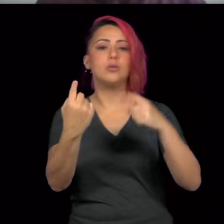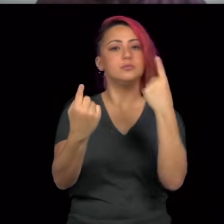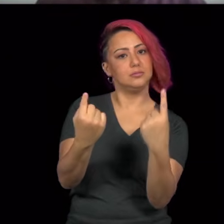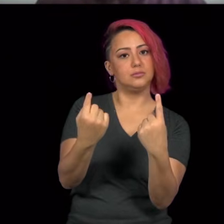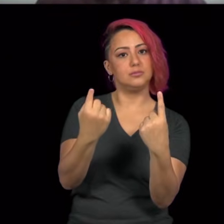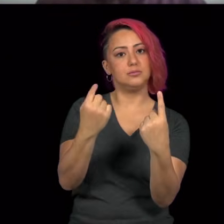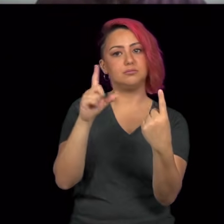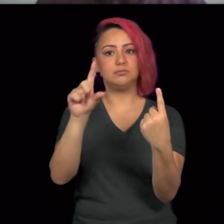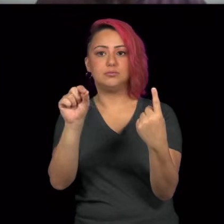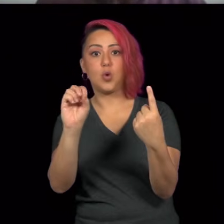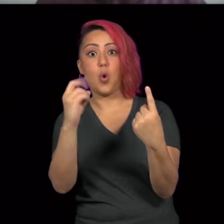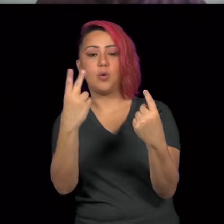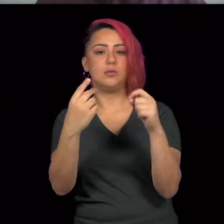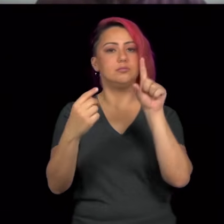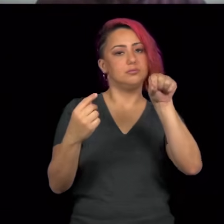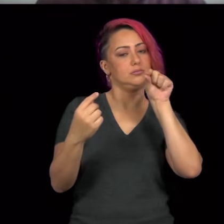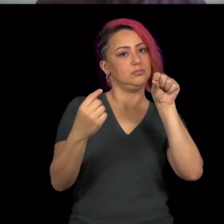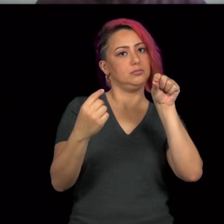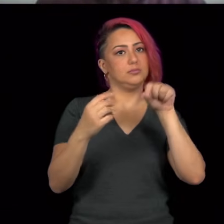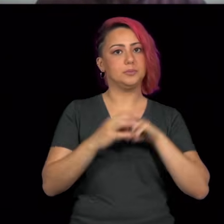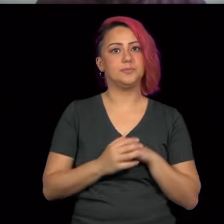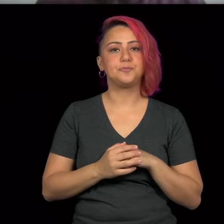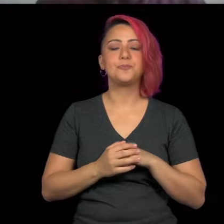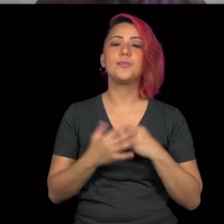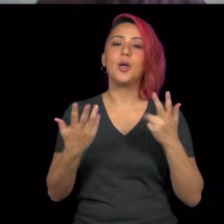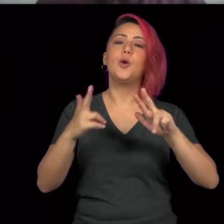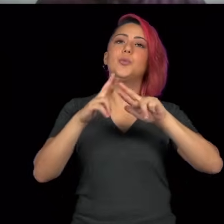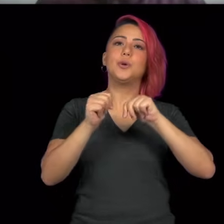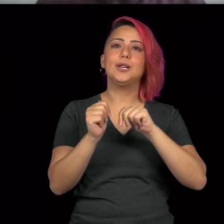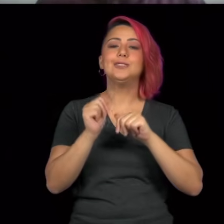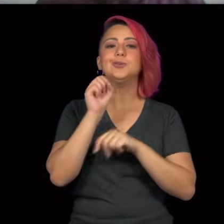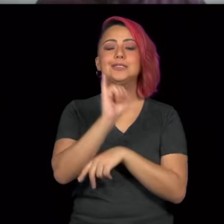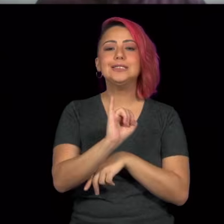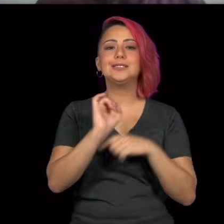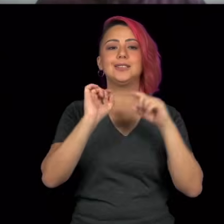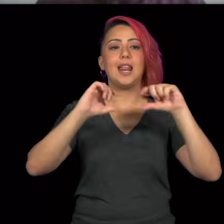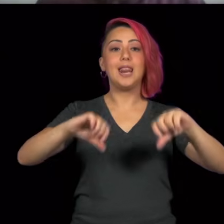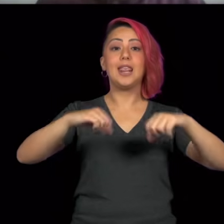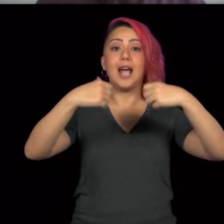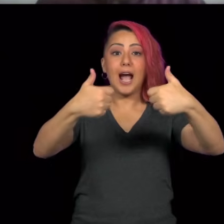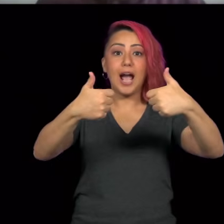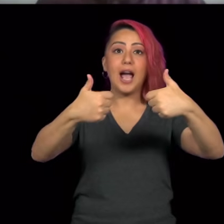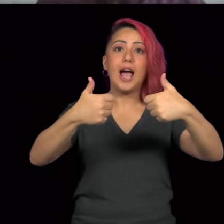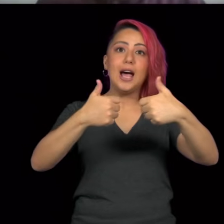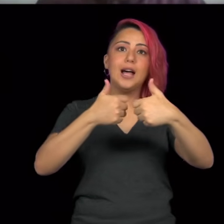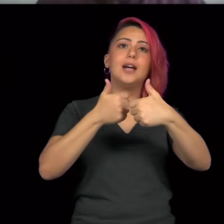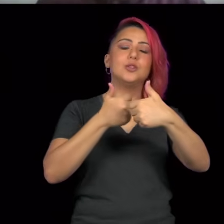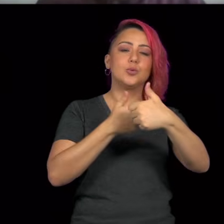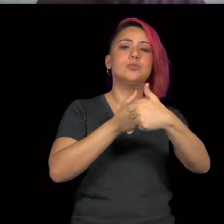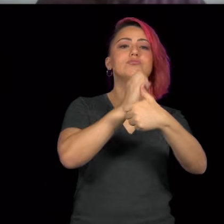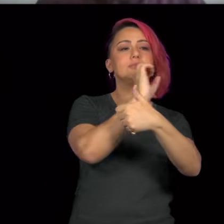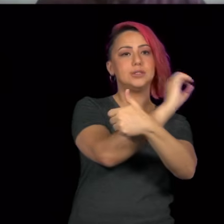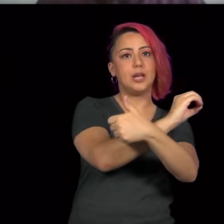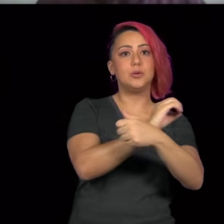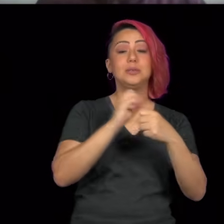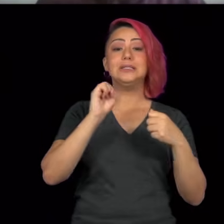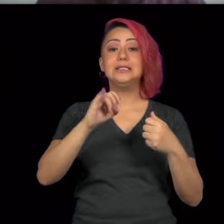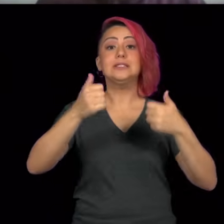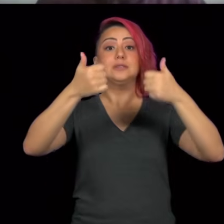ambos estiverem ligados ou se ambos estiverem desligados. E vai ser 1 se um deles